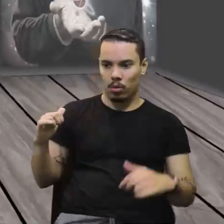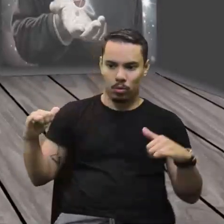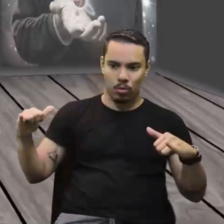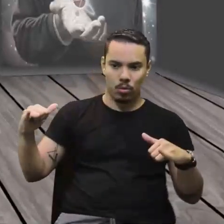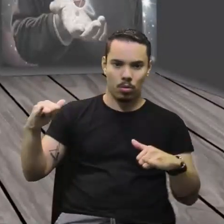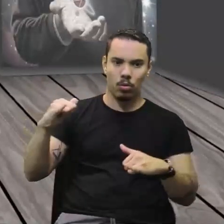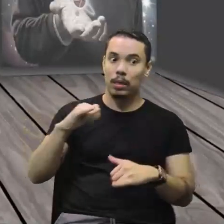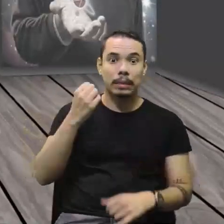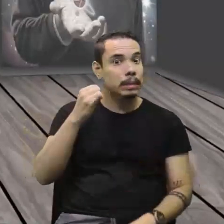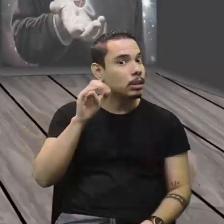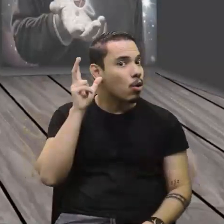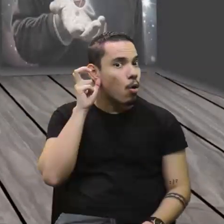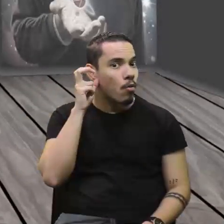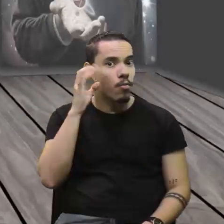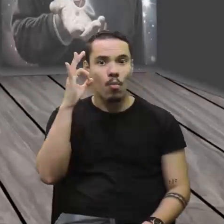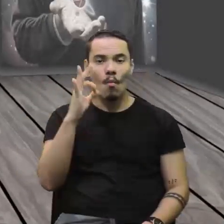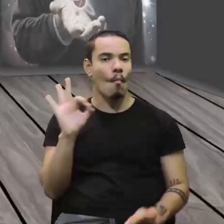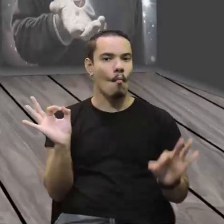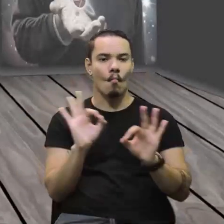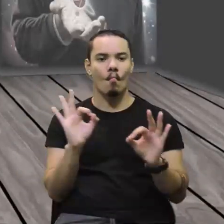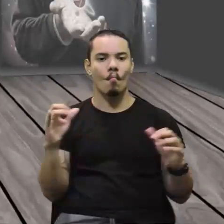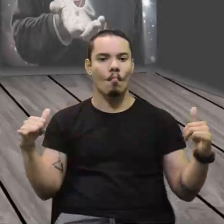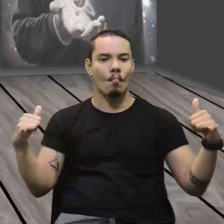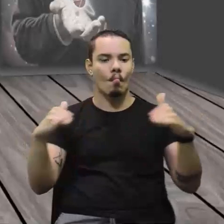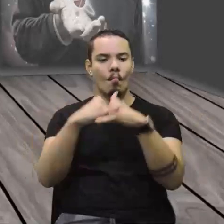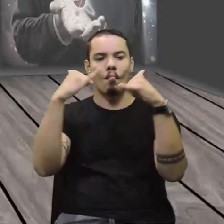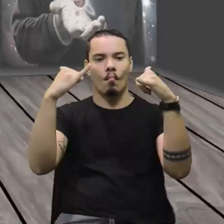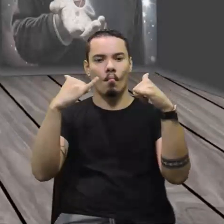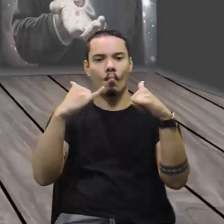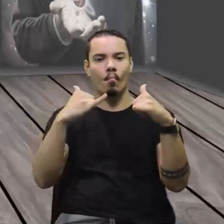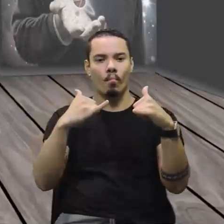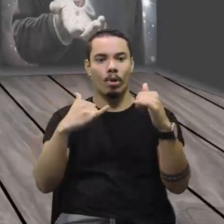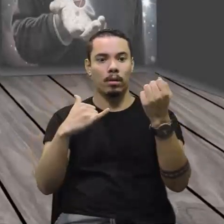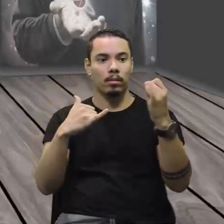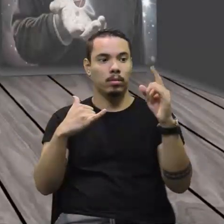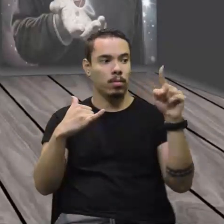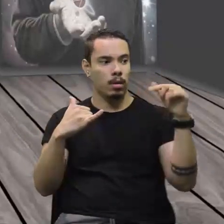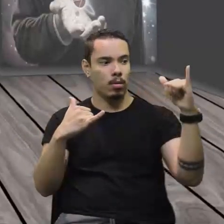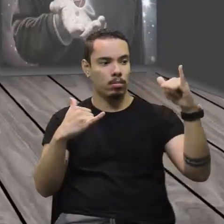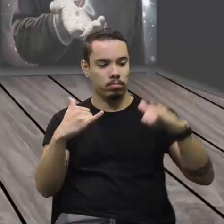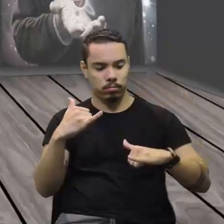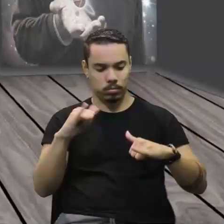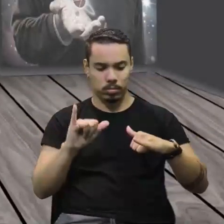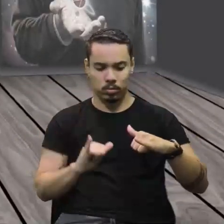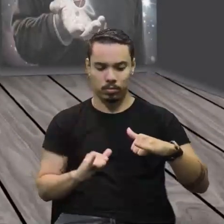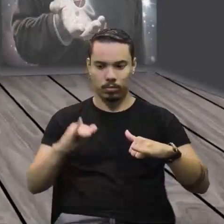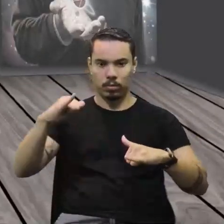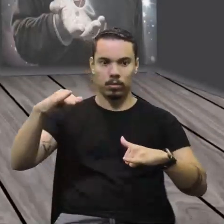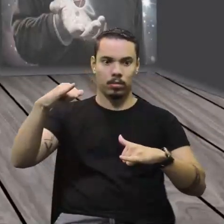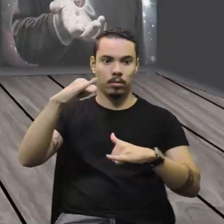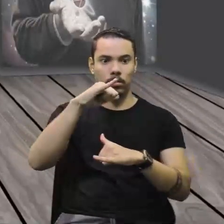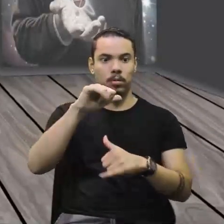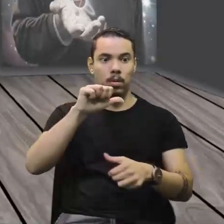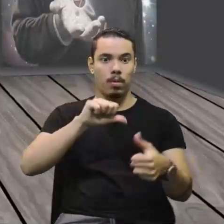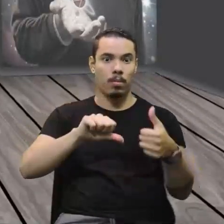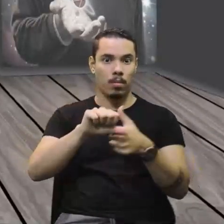ouviu direito, se choca, porque se ele mandar um subir, manda o outro descer, né? Isso. Para trocar. Para não ter